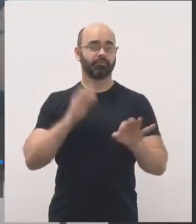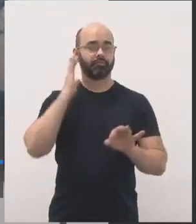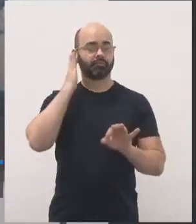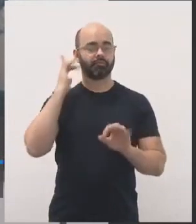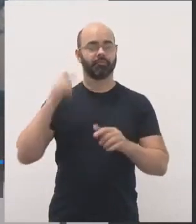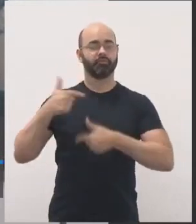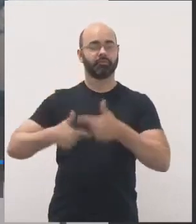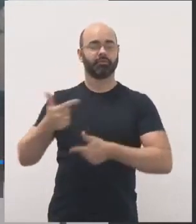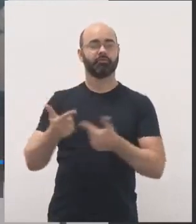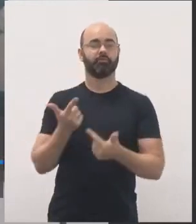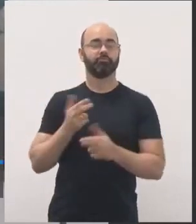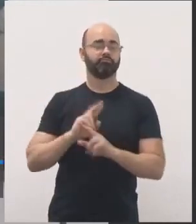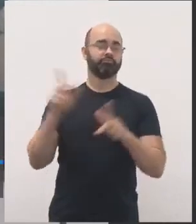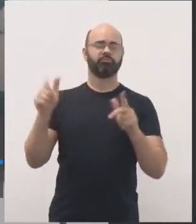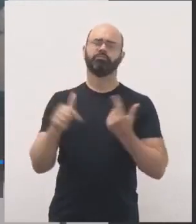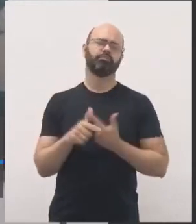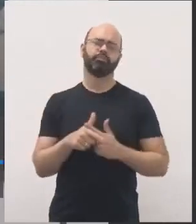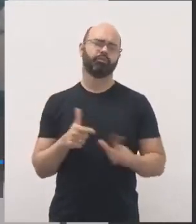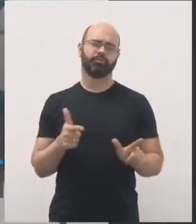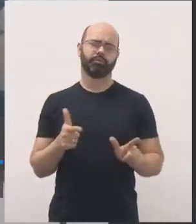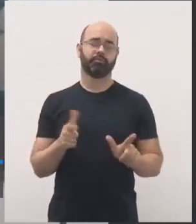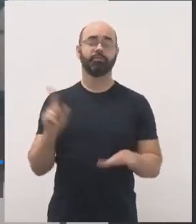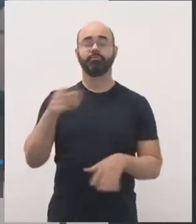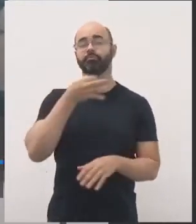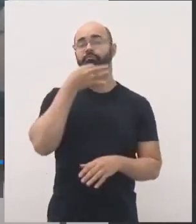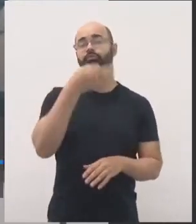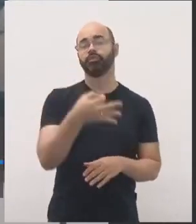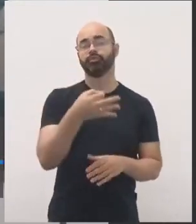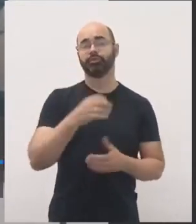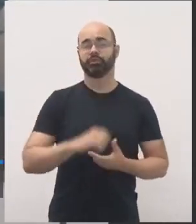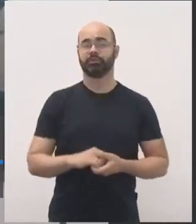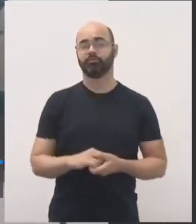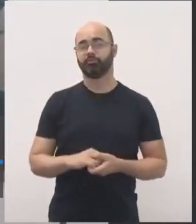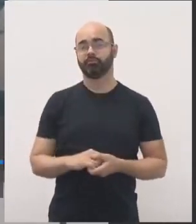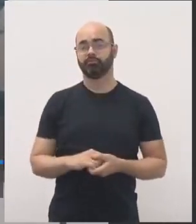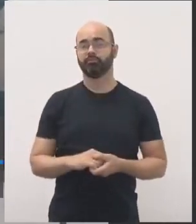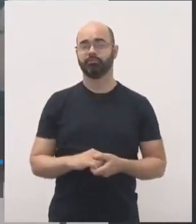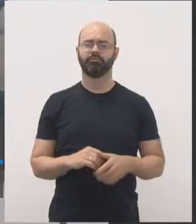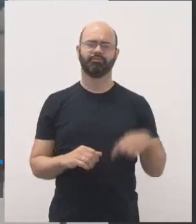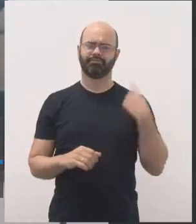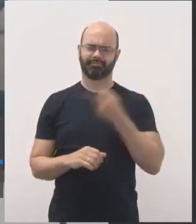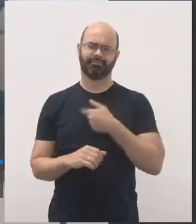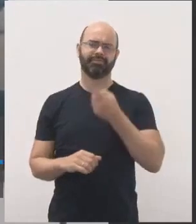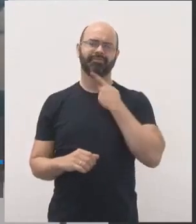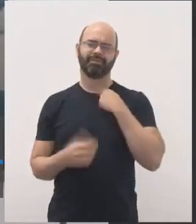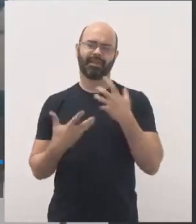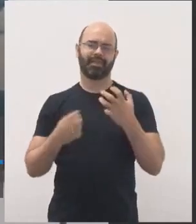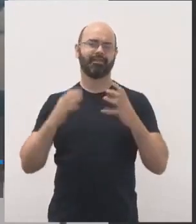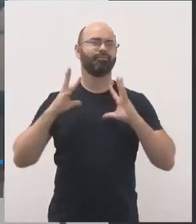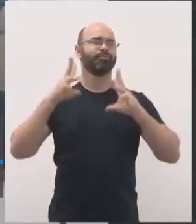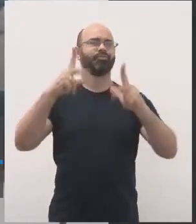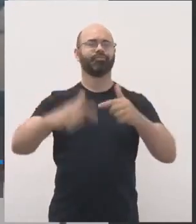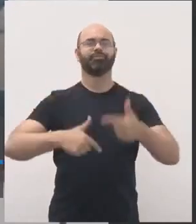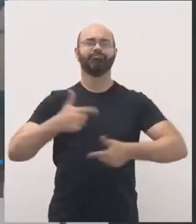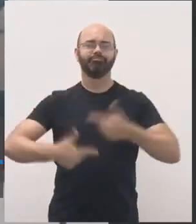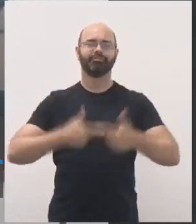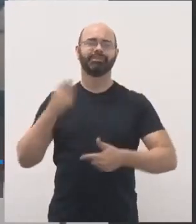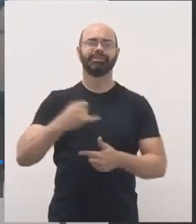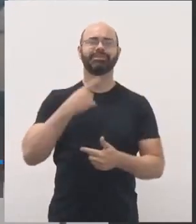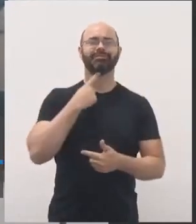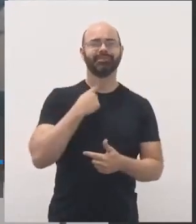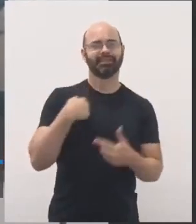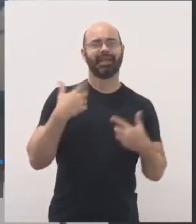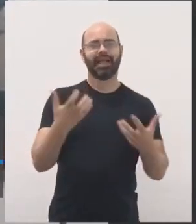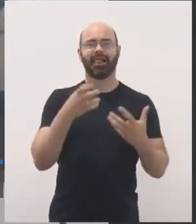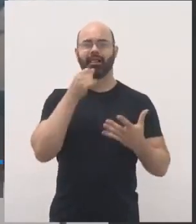diferente, e tudo bem, isso aqui é uma sugestão. É claro que a gente adoraria que todo mundo fizesse, para a gente ter uma noção de como que é